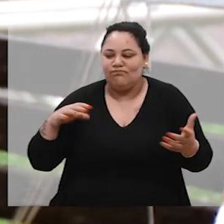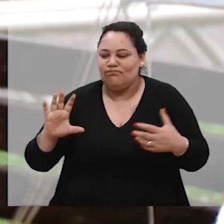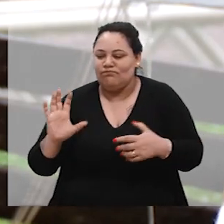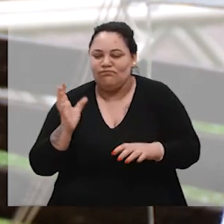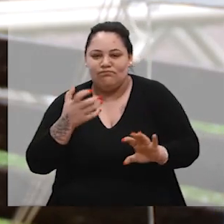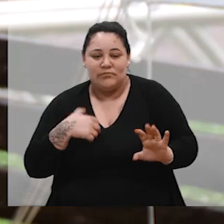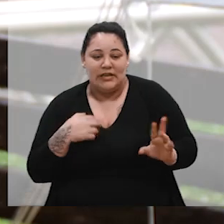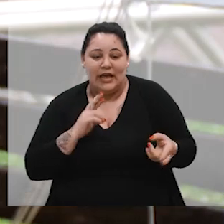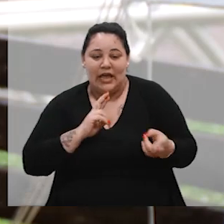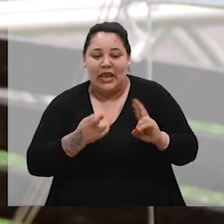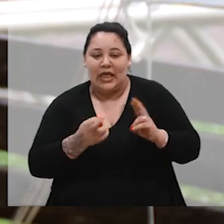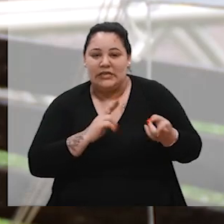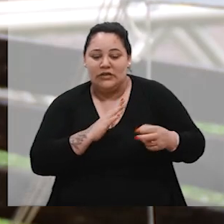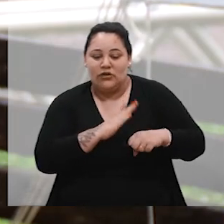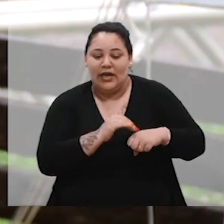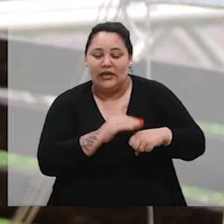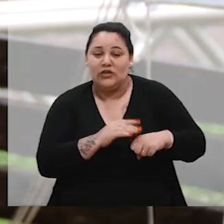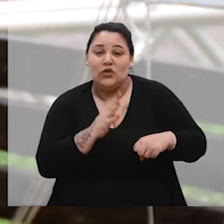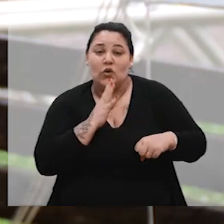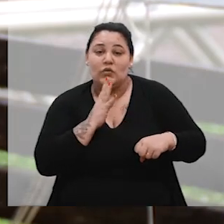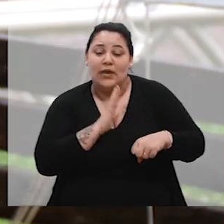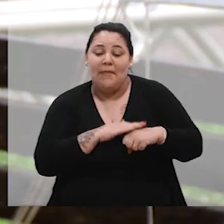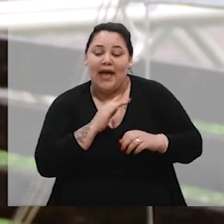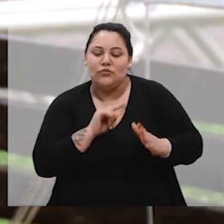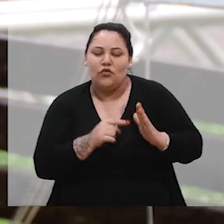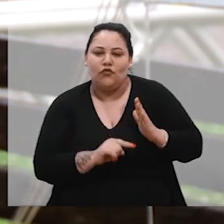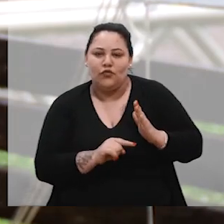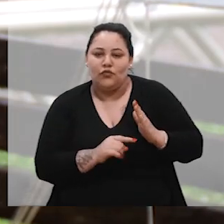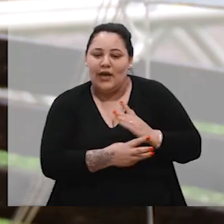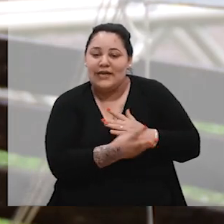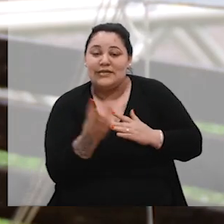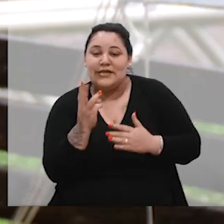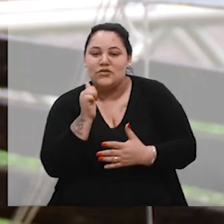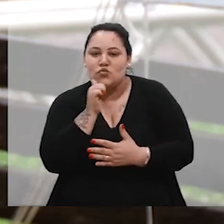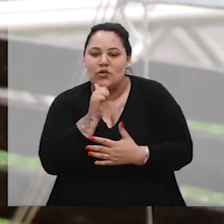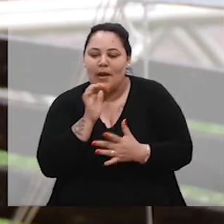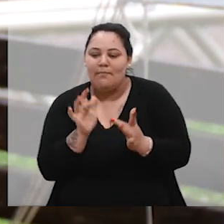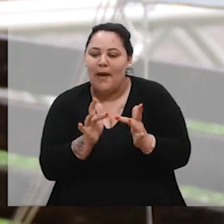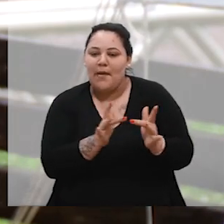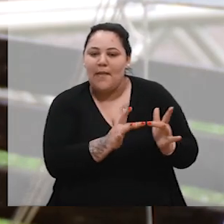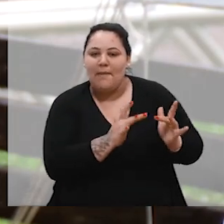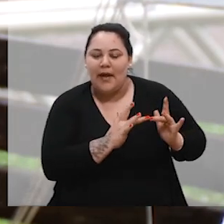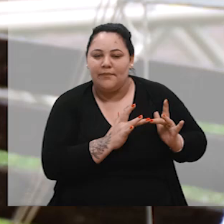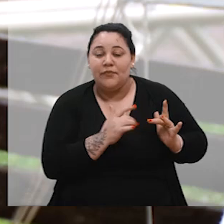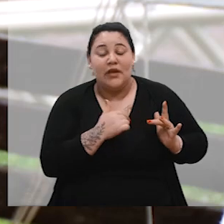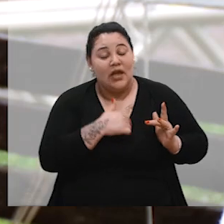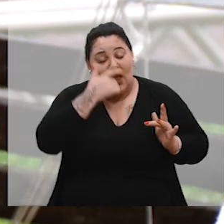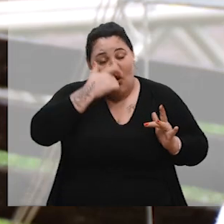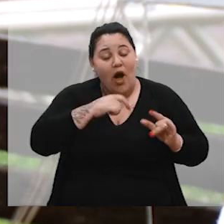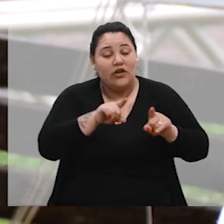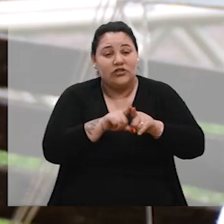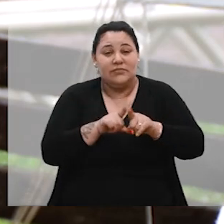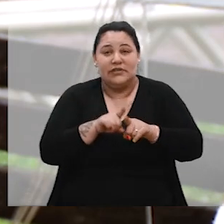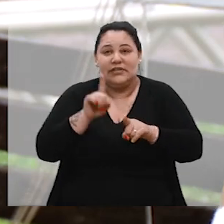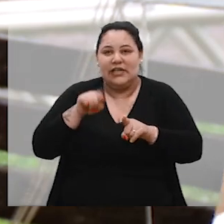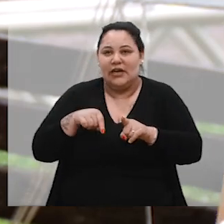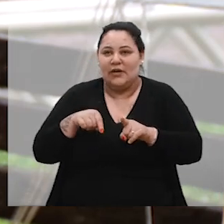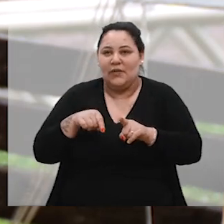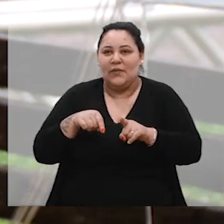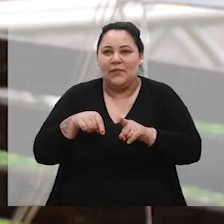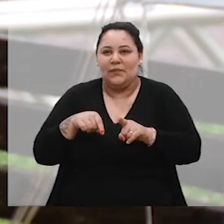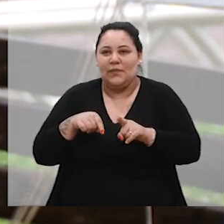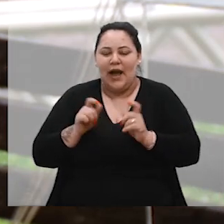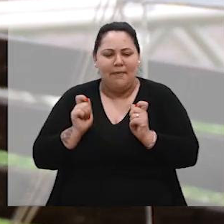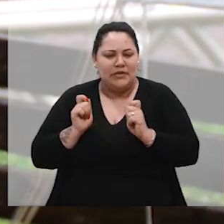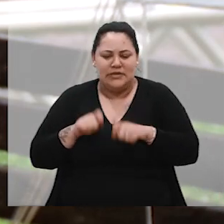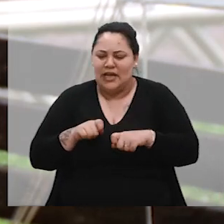relação afetiva, se conheça a si mesmo, saiba quem ela é. Aliás, eu acho que essa é uma